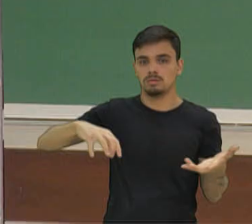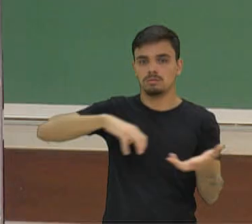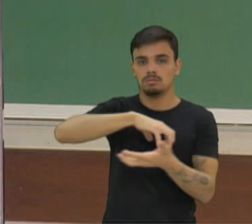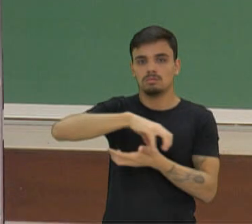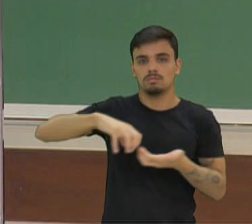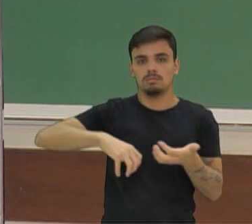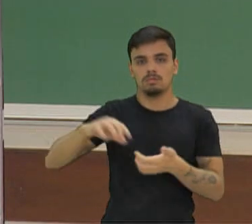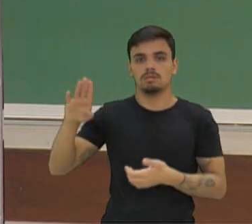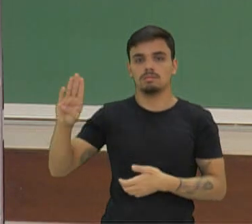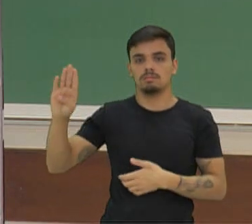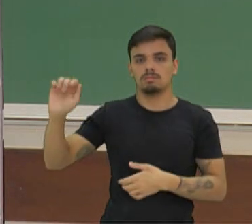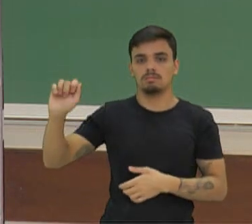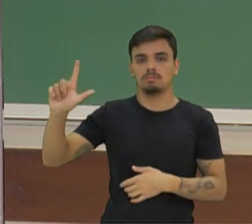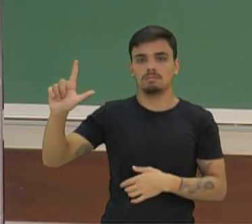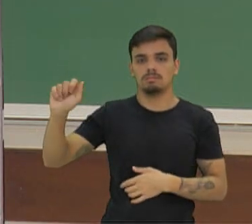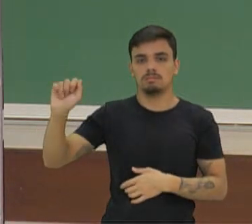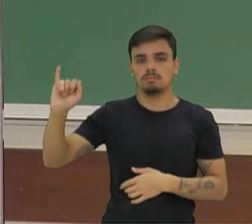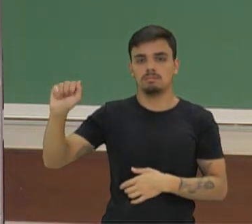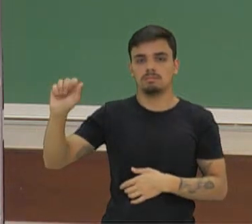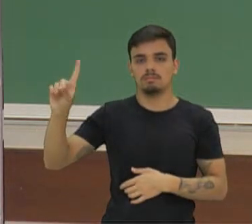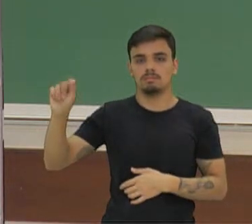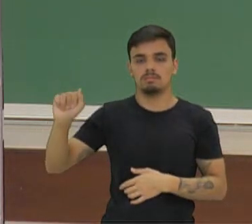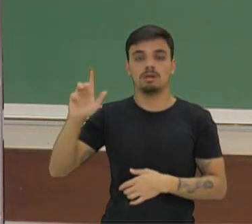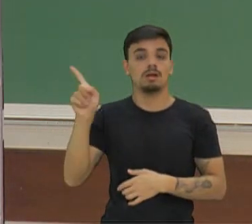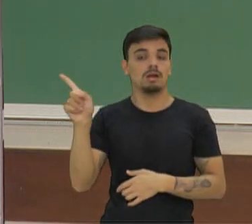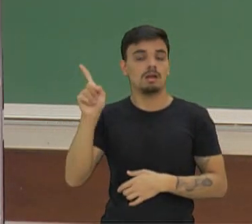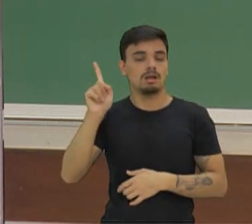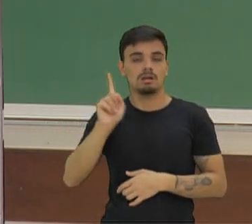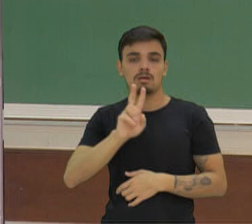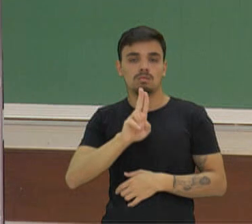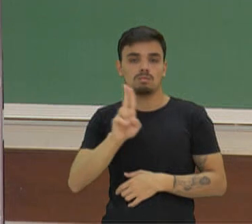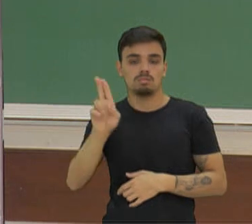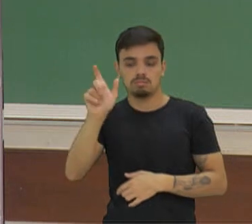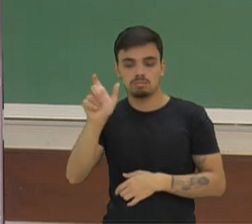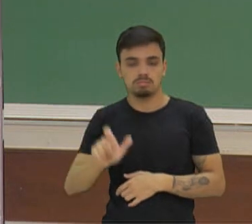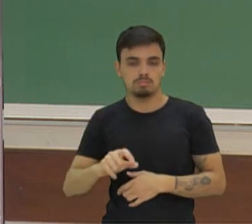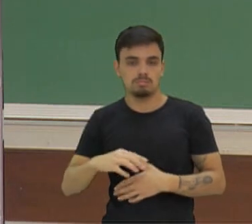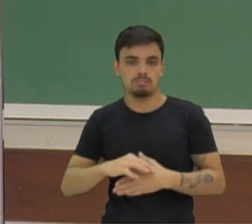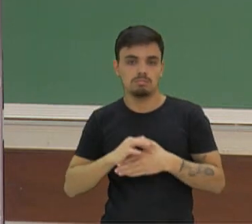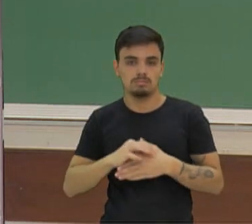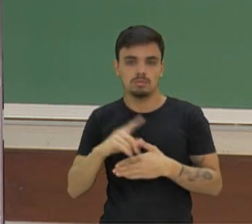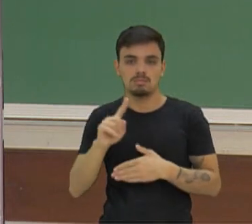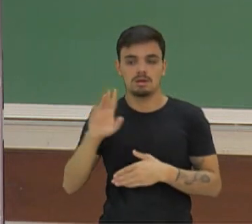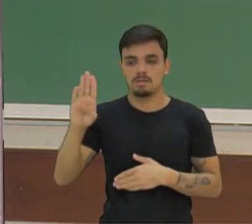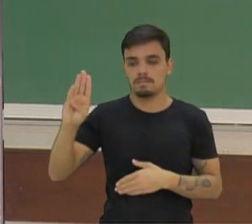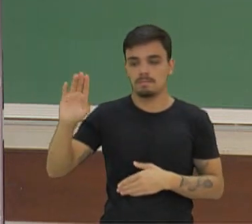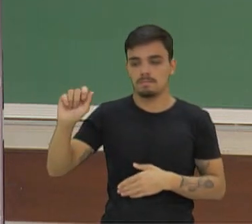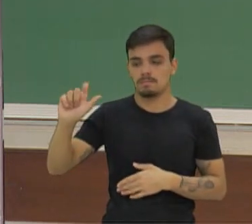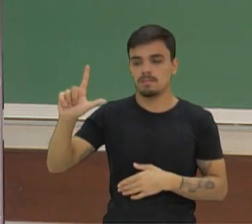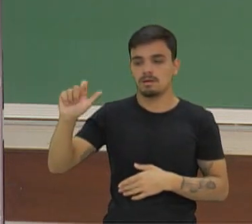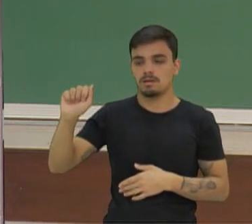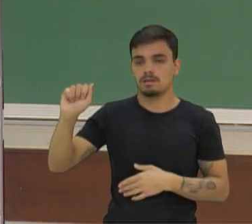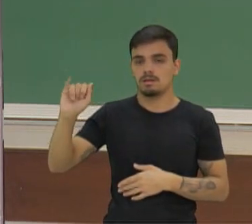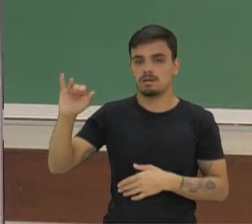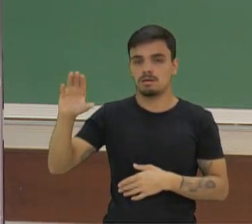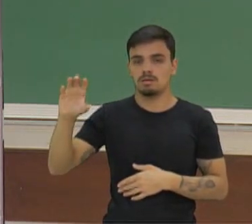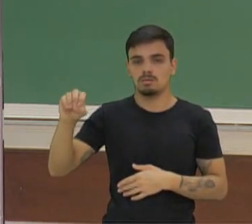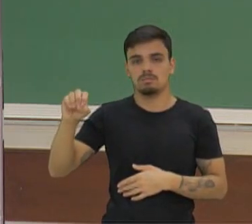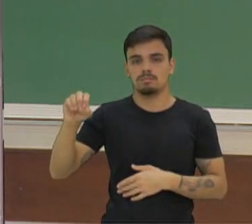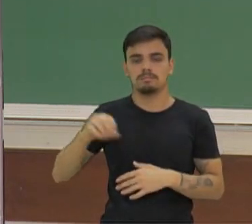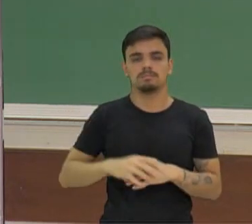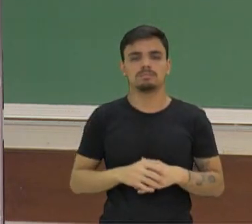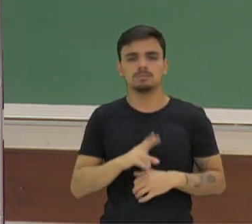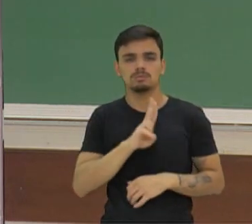que nós já falamos, ele não se chamava Balaio, não era o nome de nascimento dele. O nome